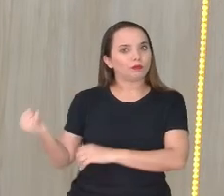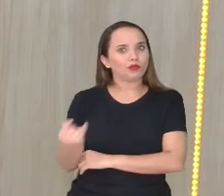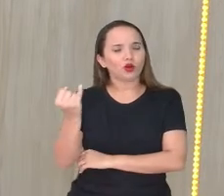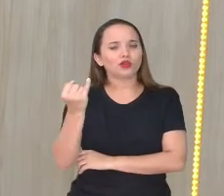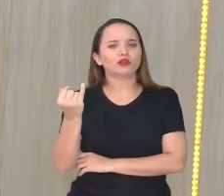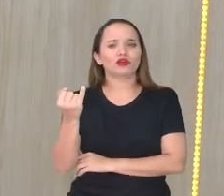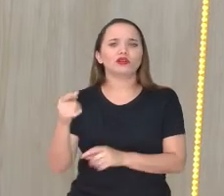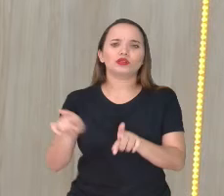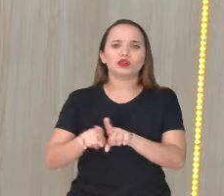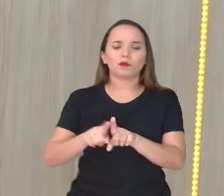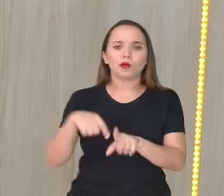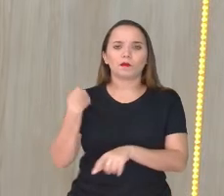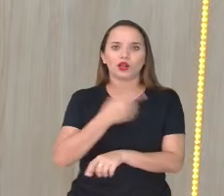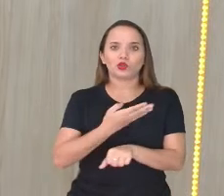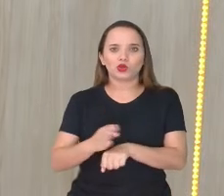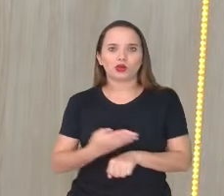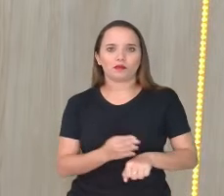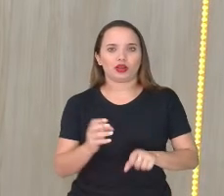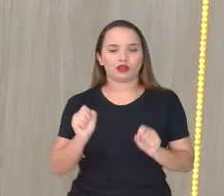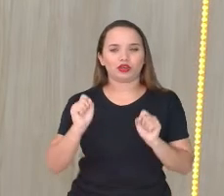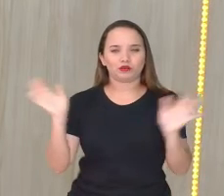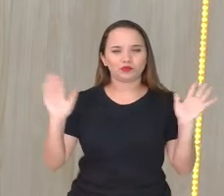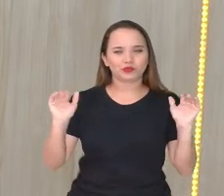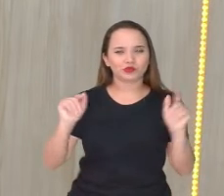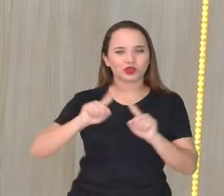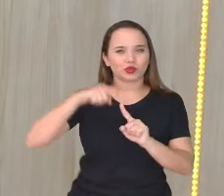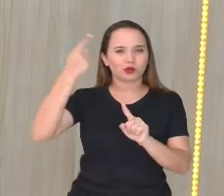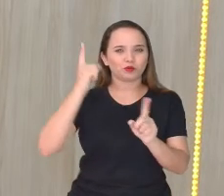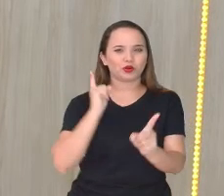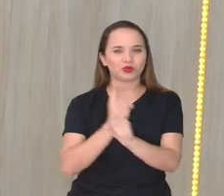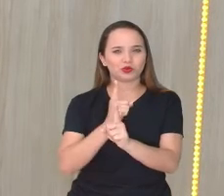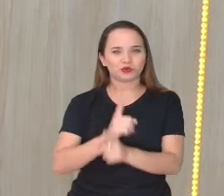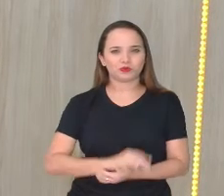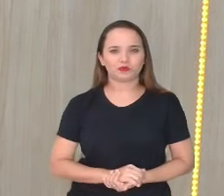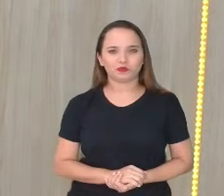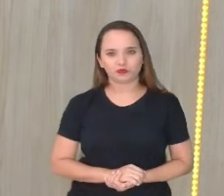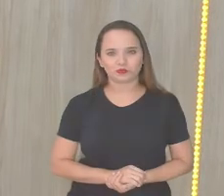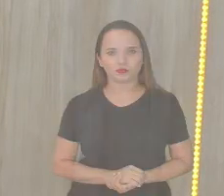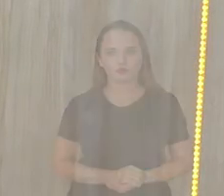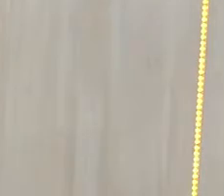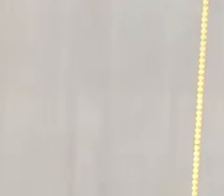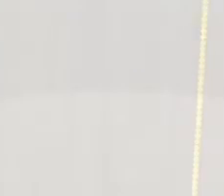significativa e importante para a nossa prática. Tchau e até o nosso próximo momento.